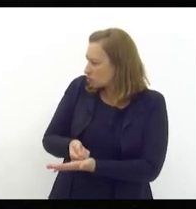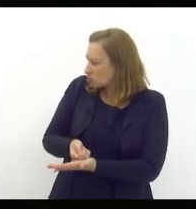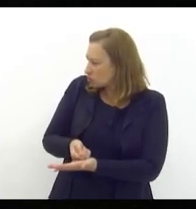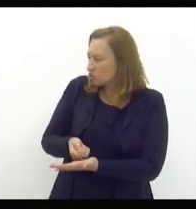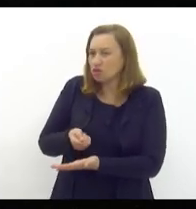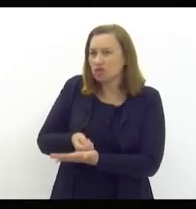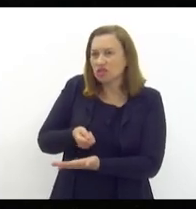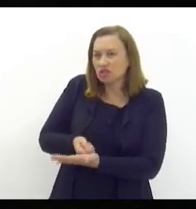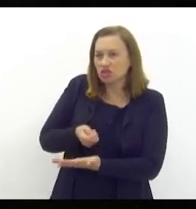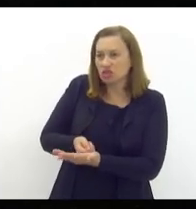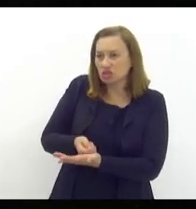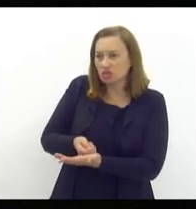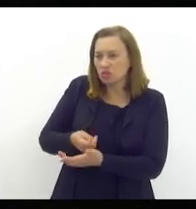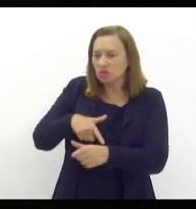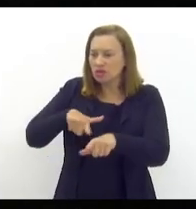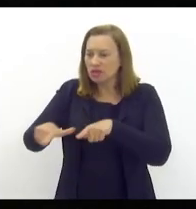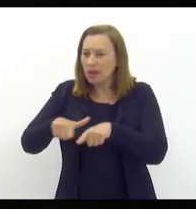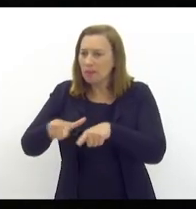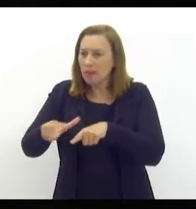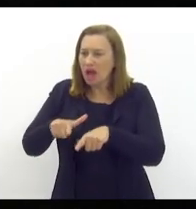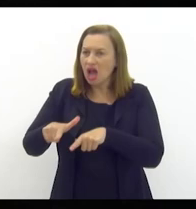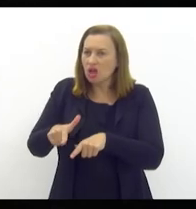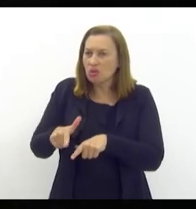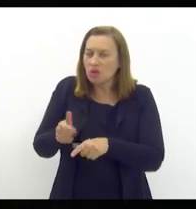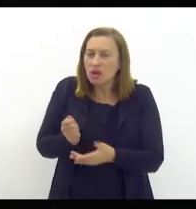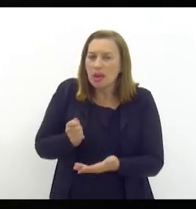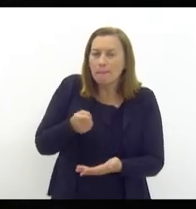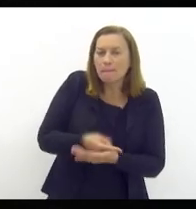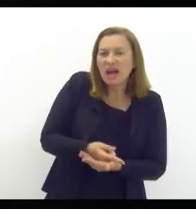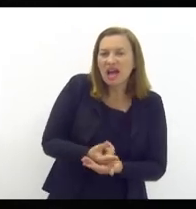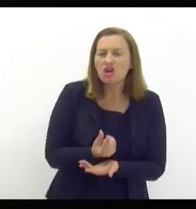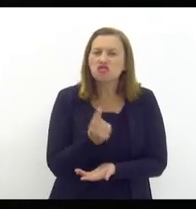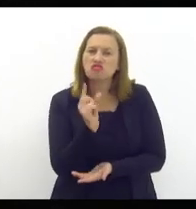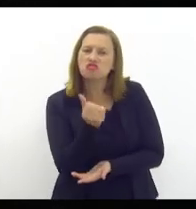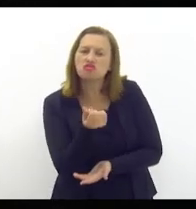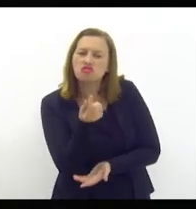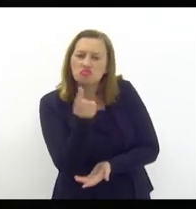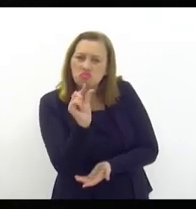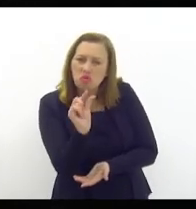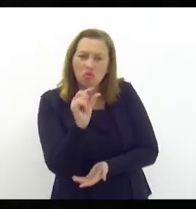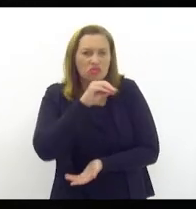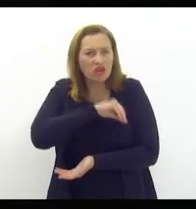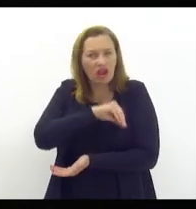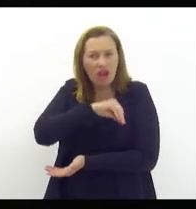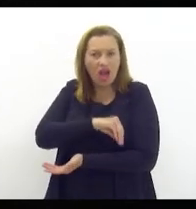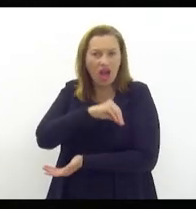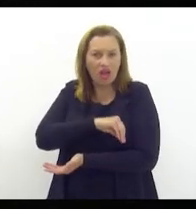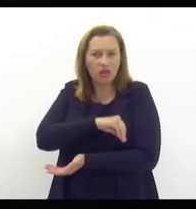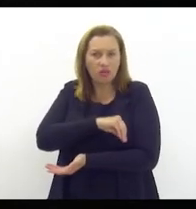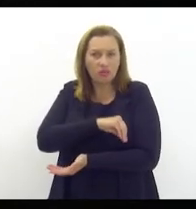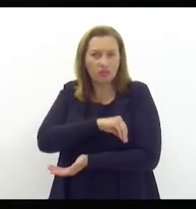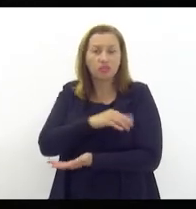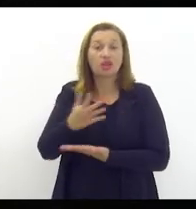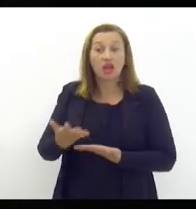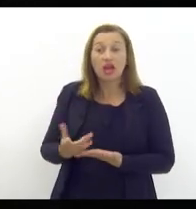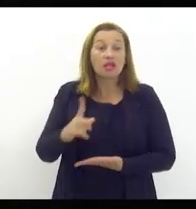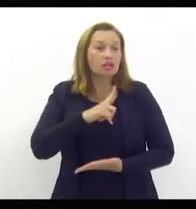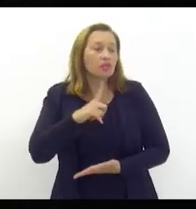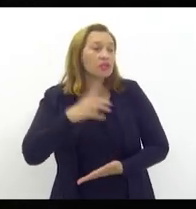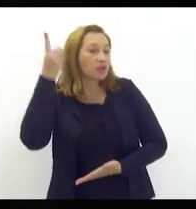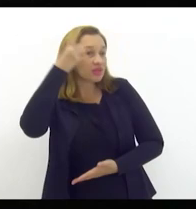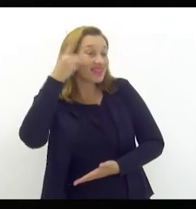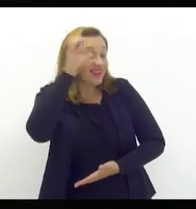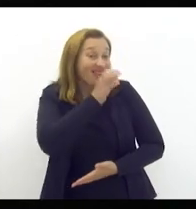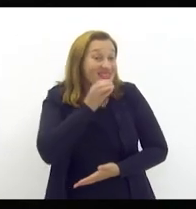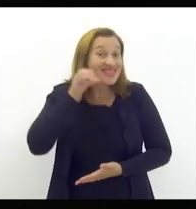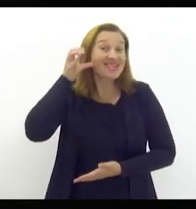realizam. Que nós possamos aprovar esta lei, que as nossas marisqueiras, a nossa costa linda, aqui temos a deputada Célia,